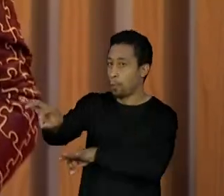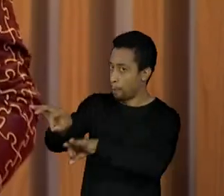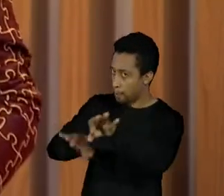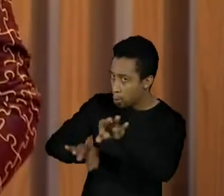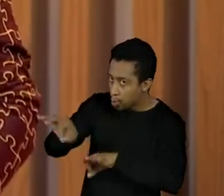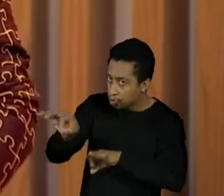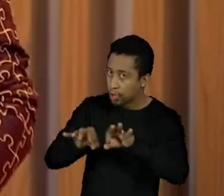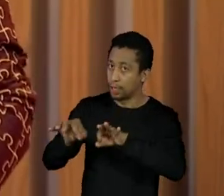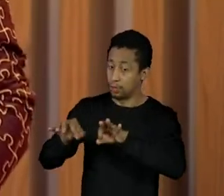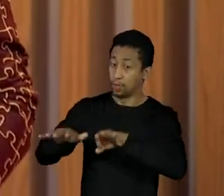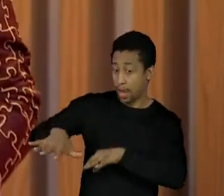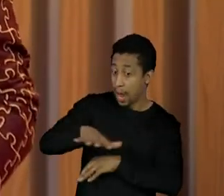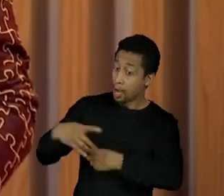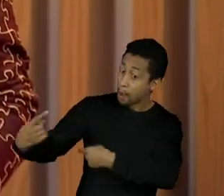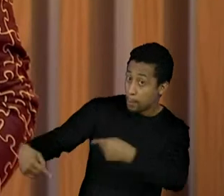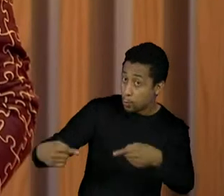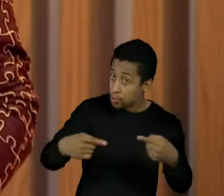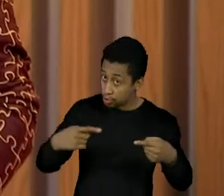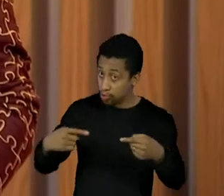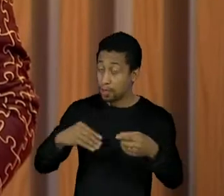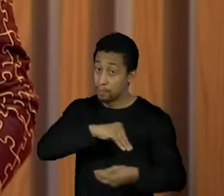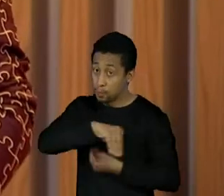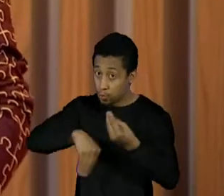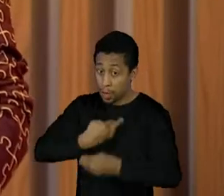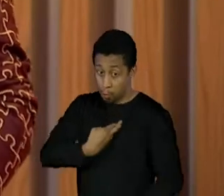projeto político religioso,